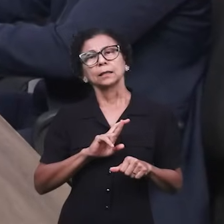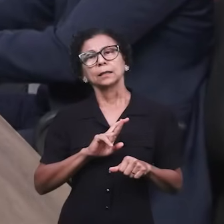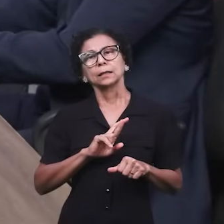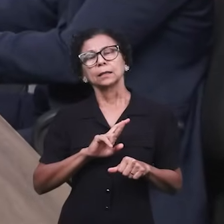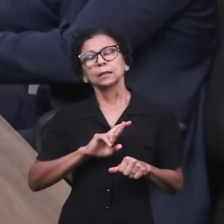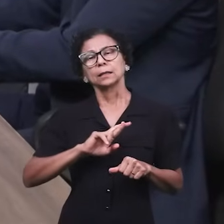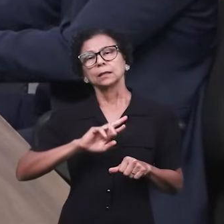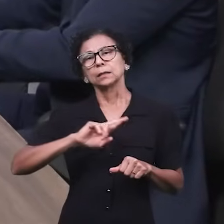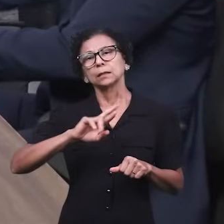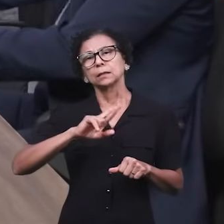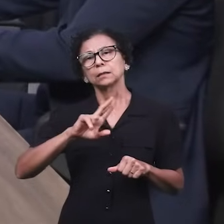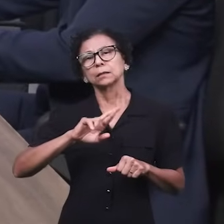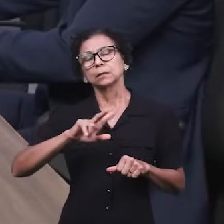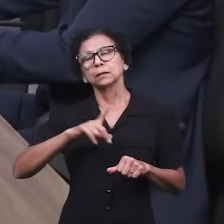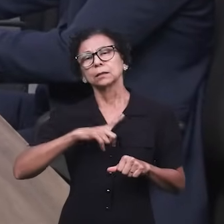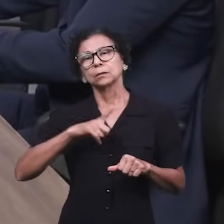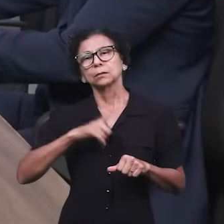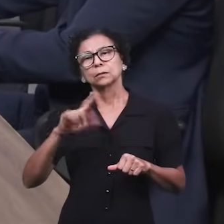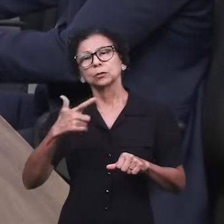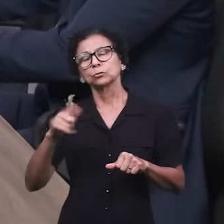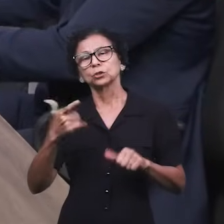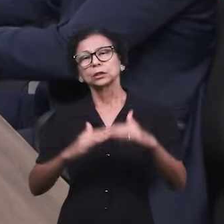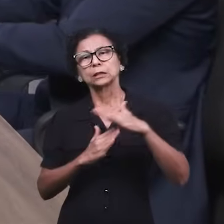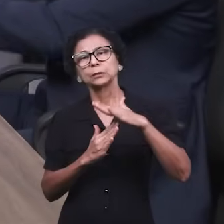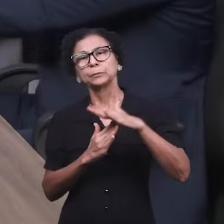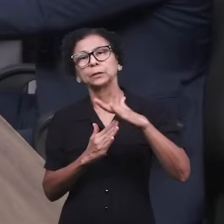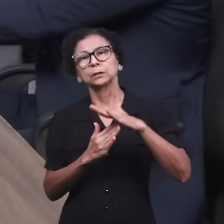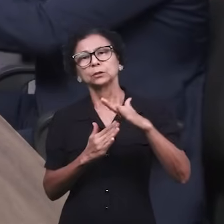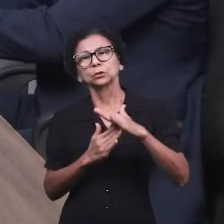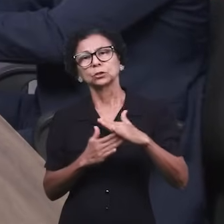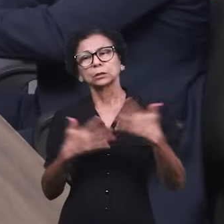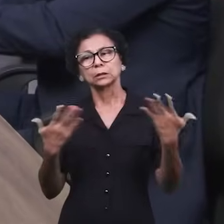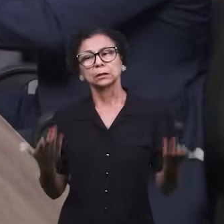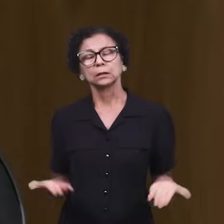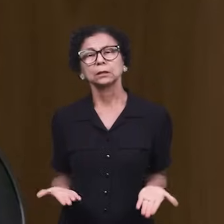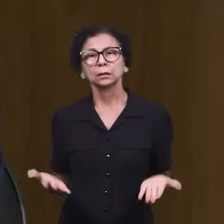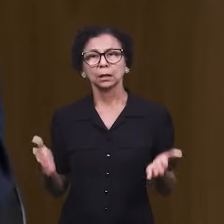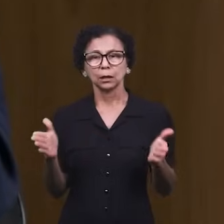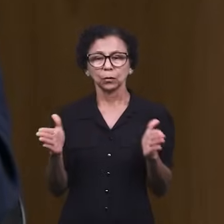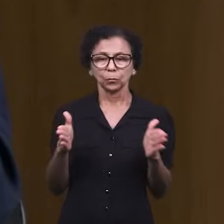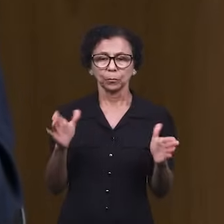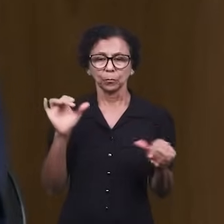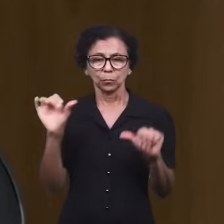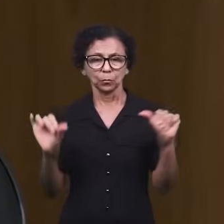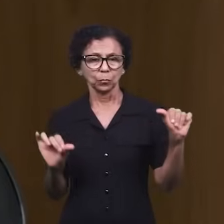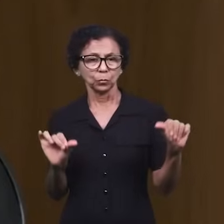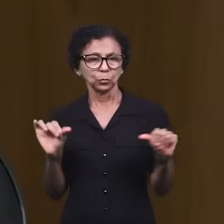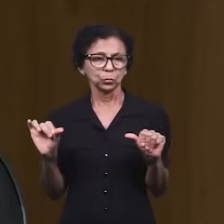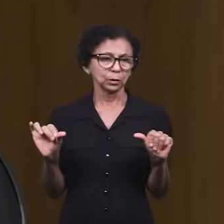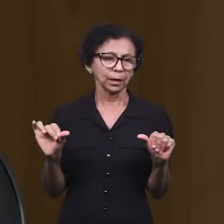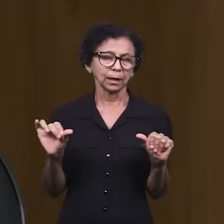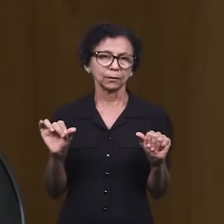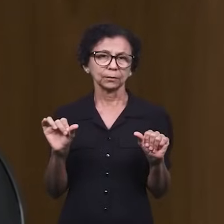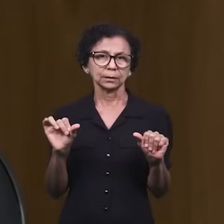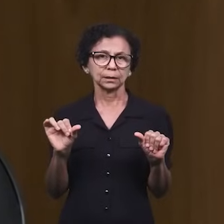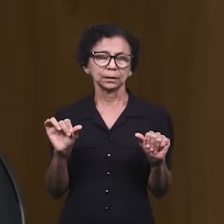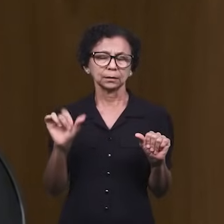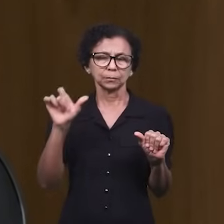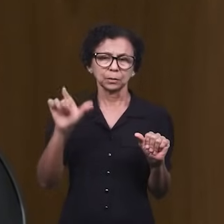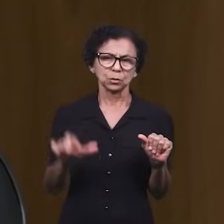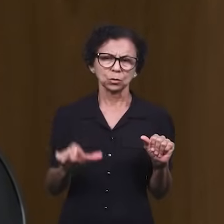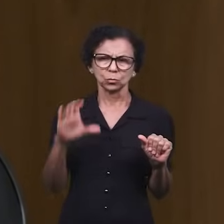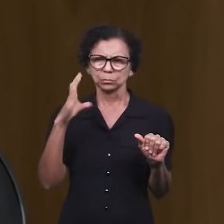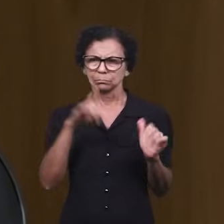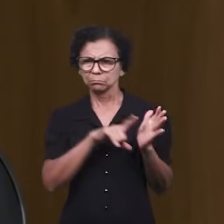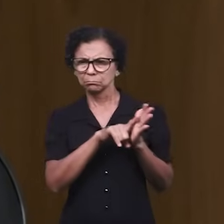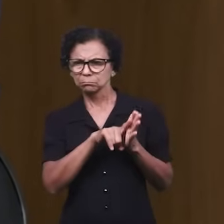mudar conforme o referencial. Então, o tempo ele mudava conforme quem estava observando